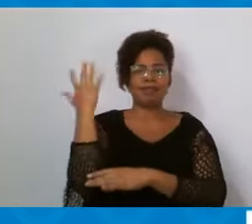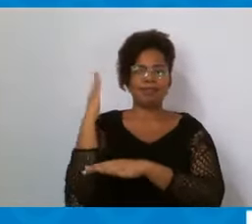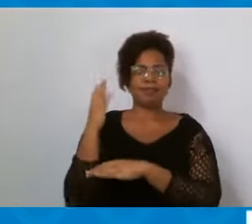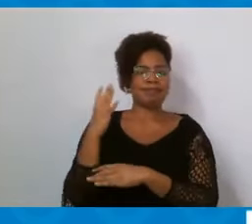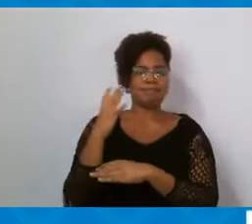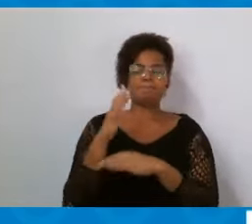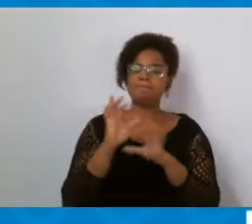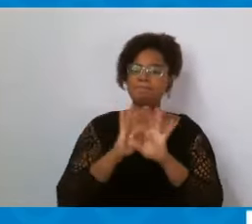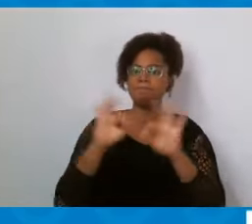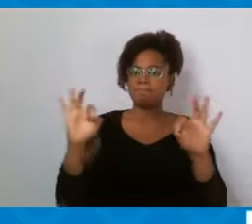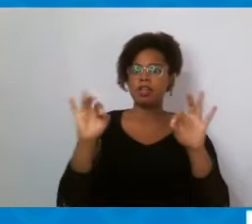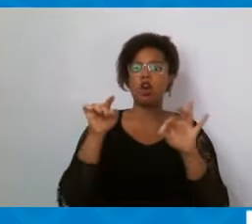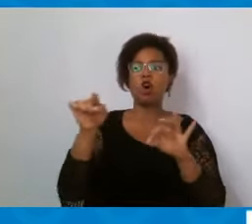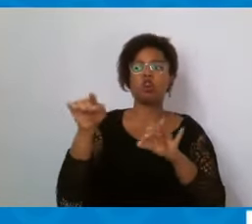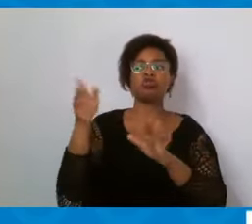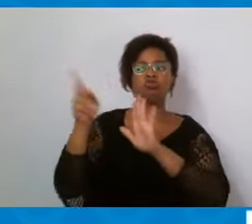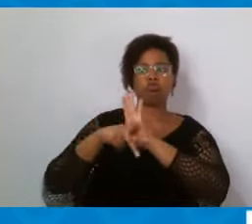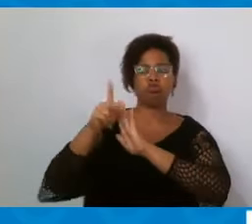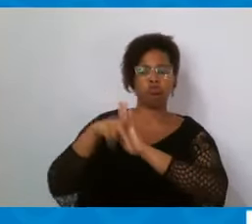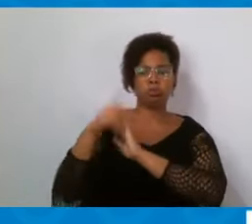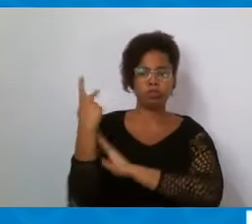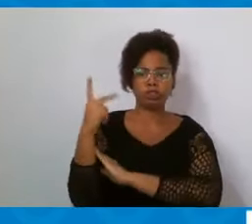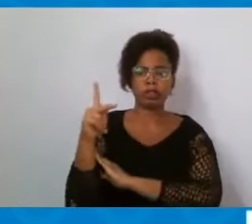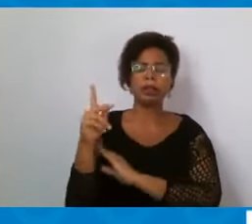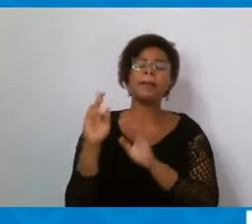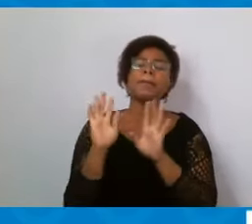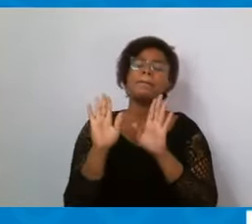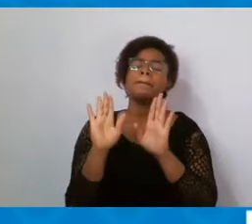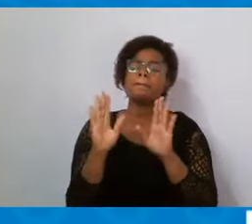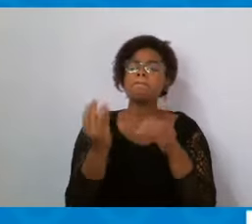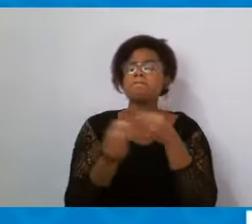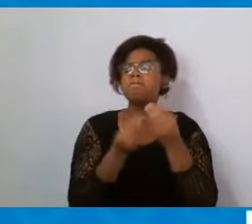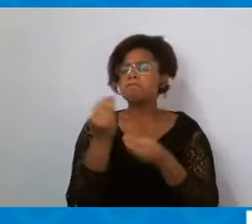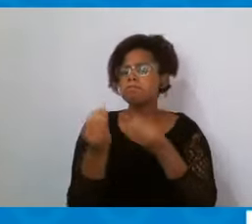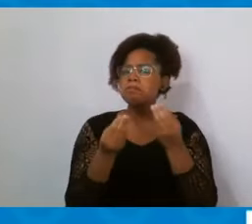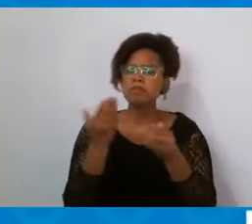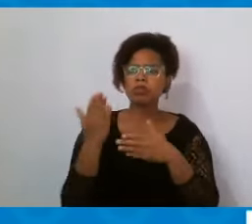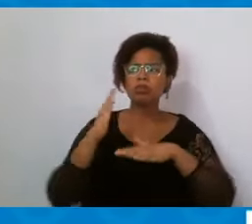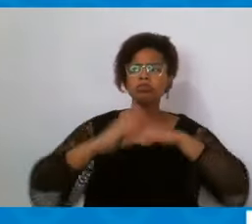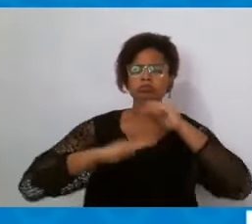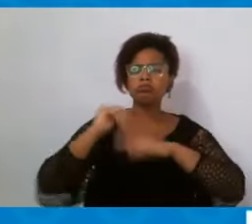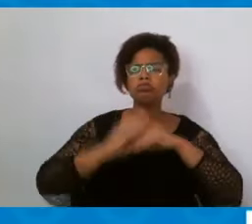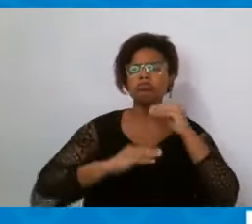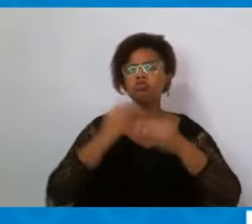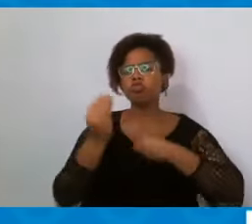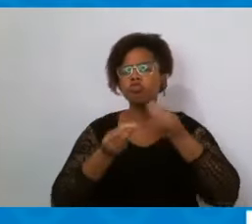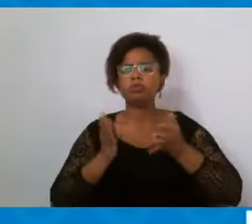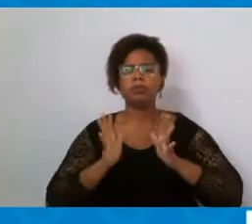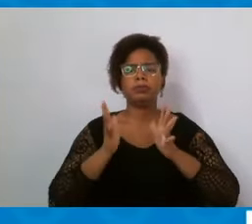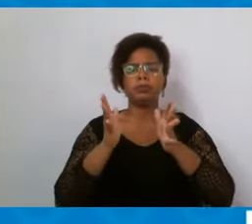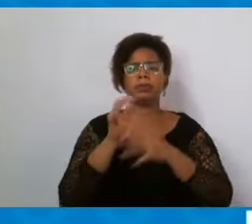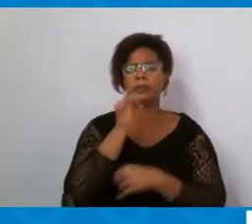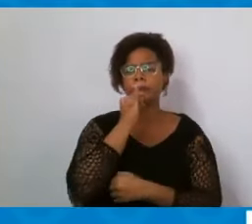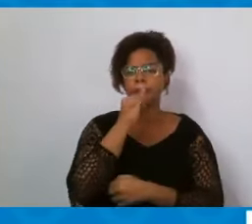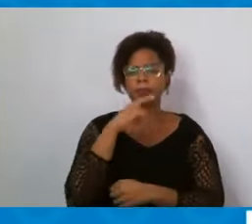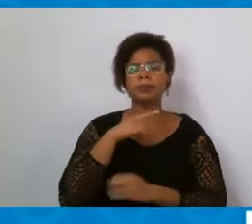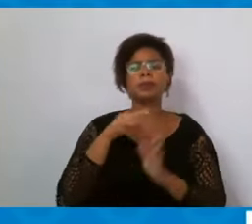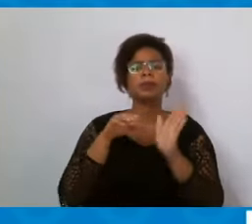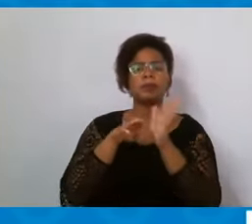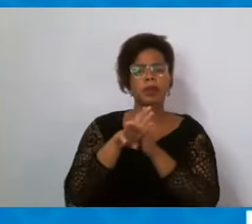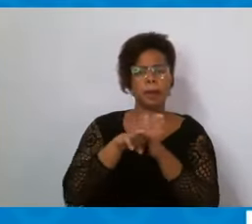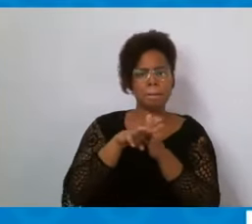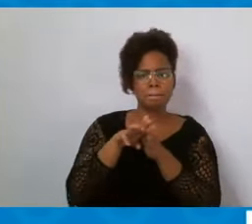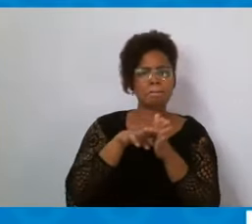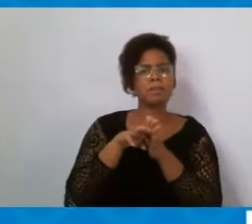incrível. E como é que a gente chega a esse tipo de coisa, né? Tem métodos como o do Challenge-Based Learning, então tem todo um